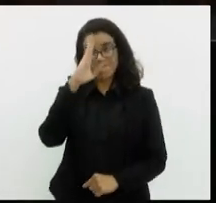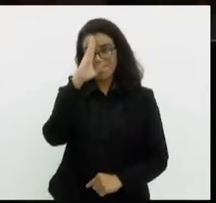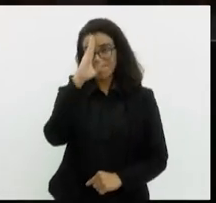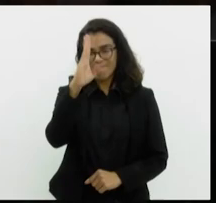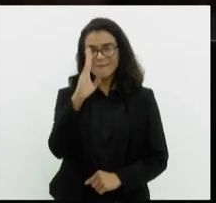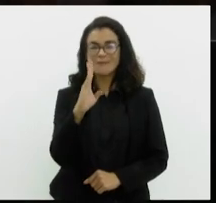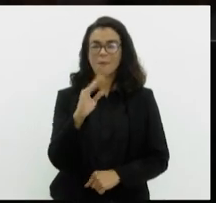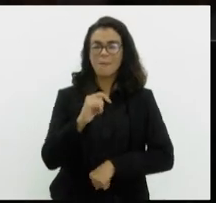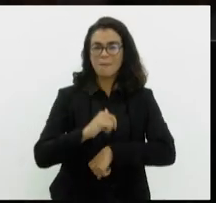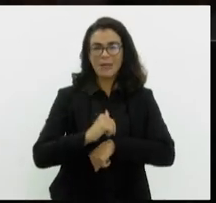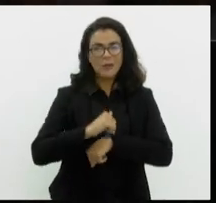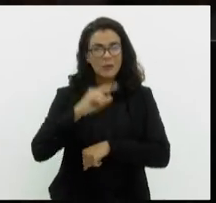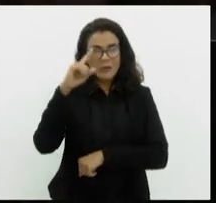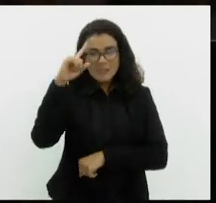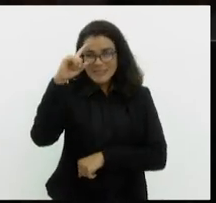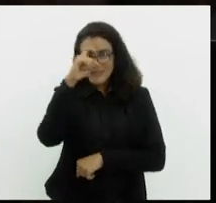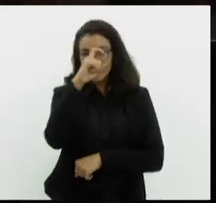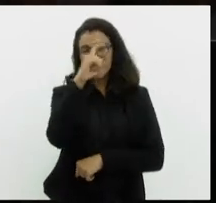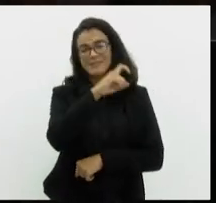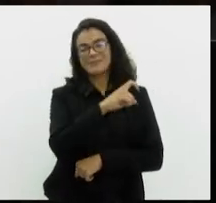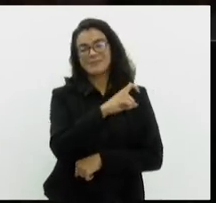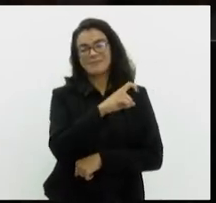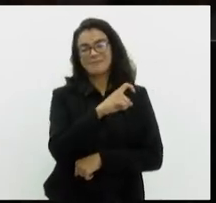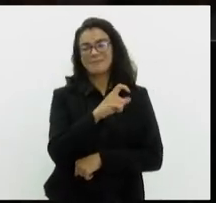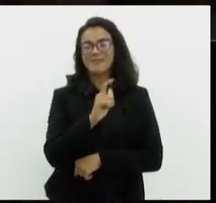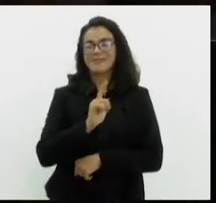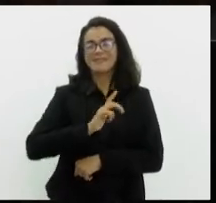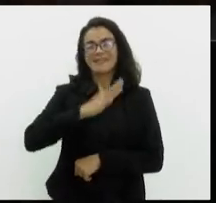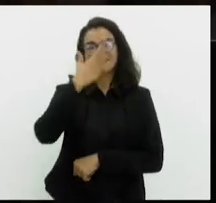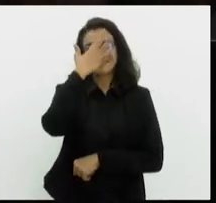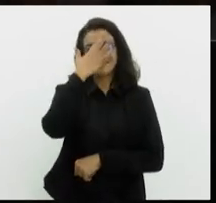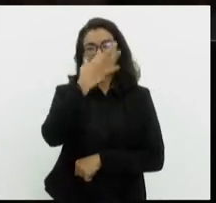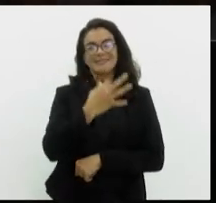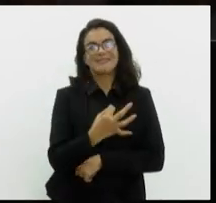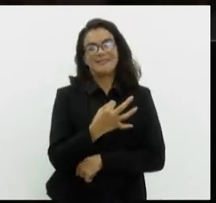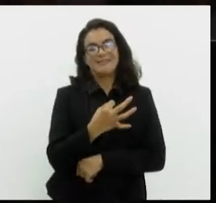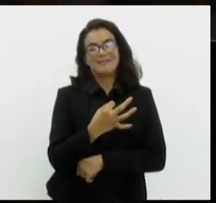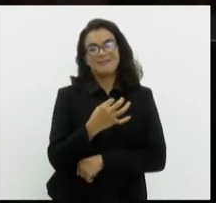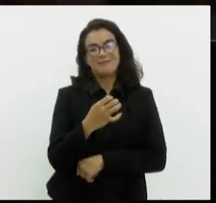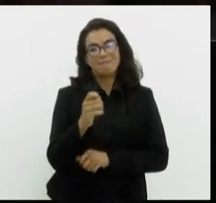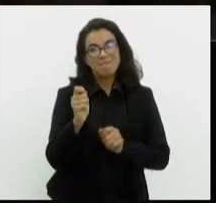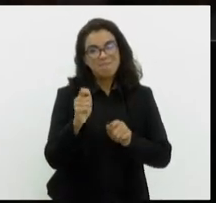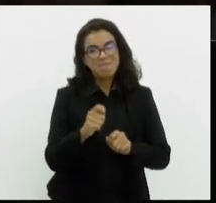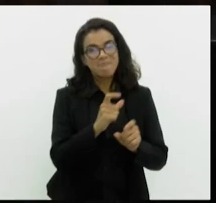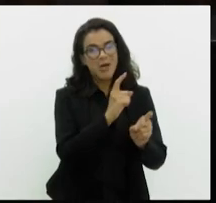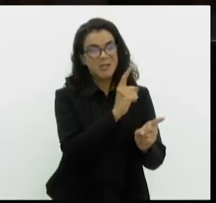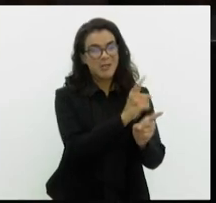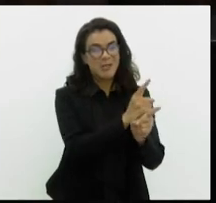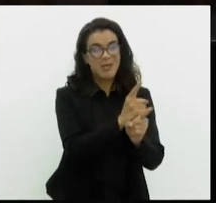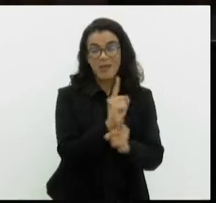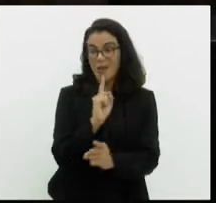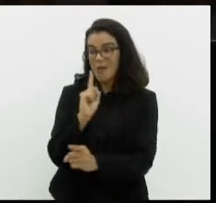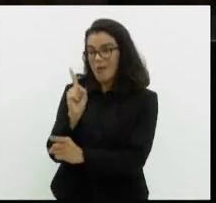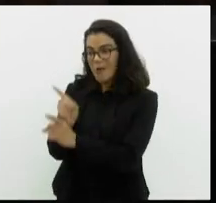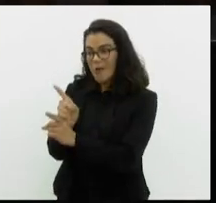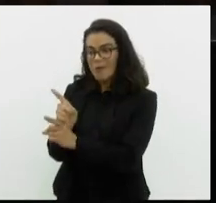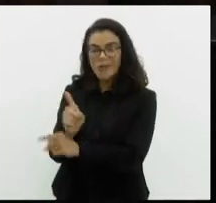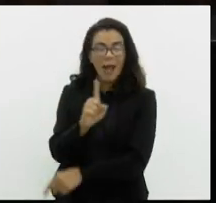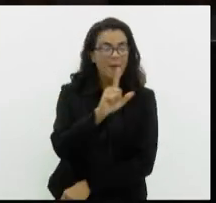estão difíceis, a gente tem a certeza de que pode encontrar caminhos